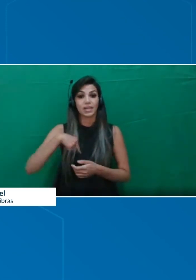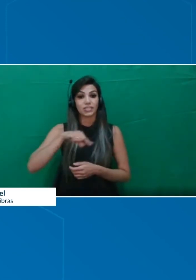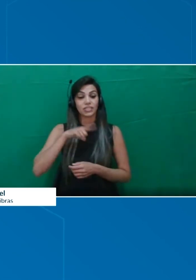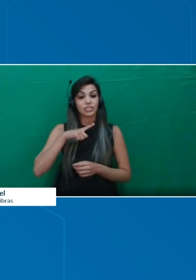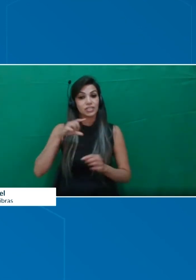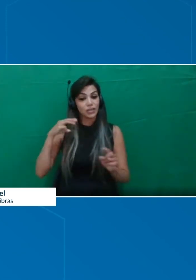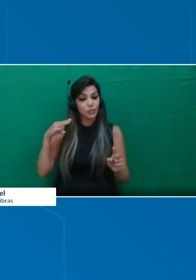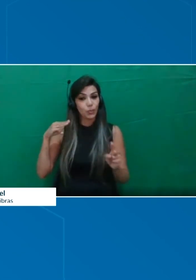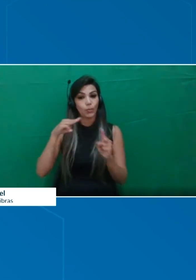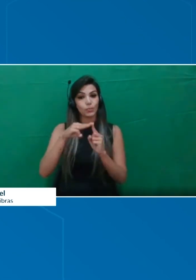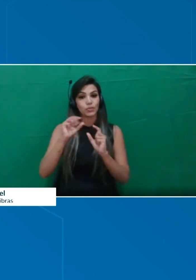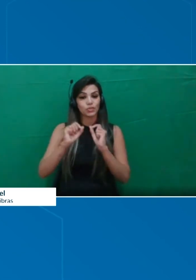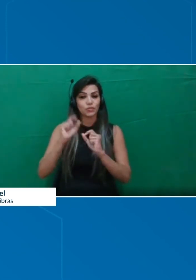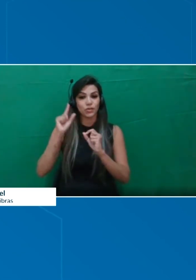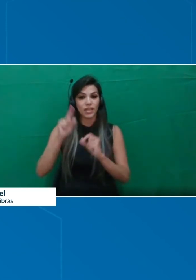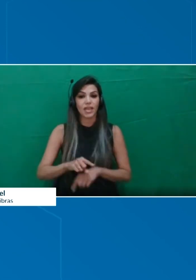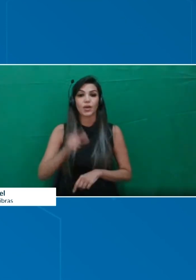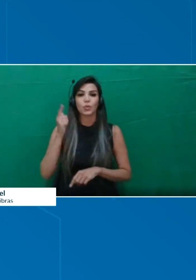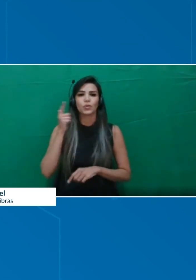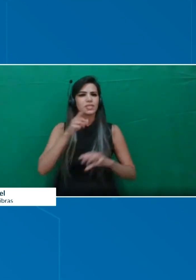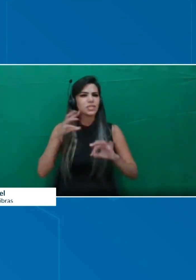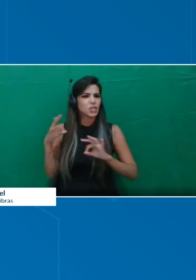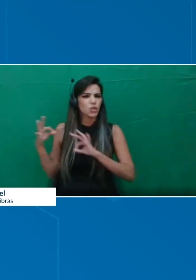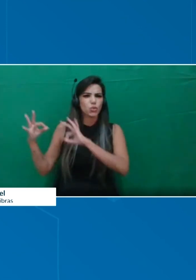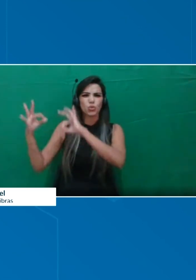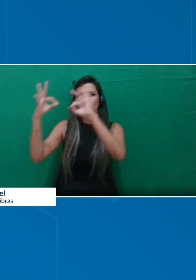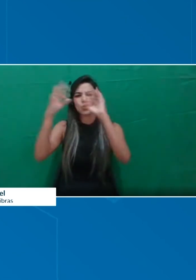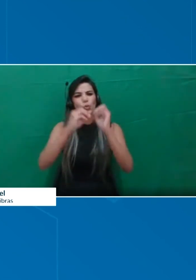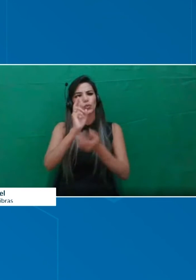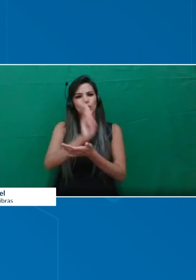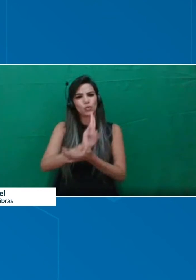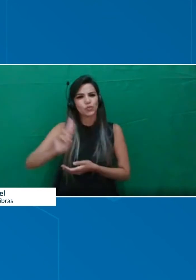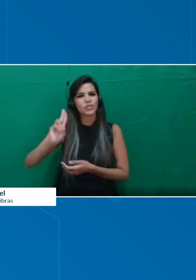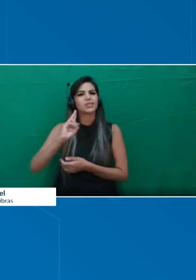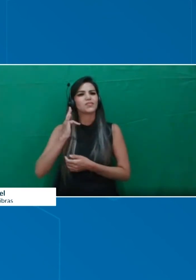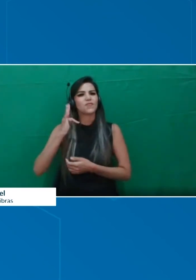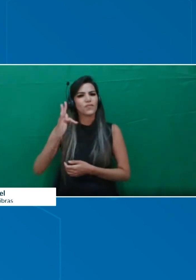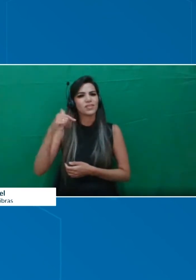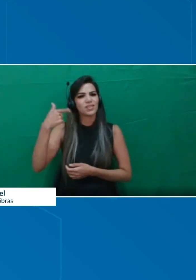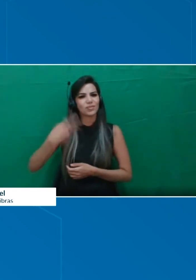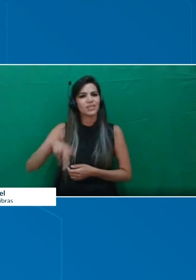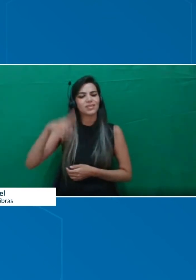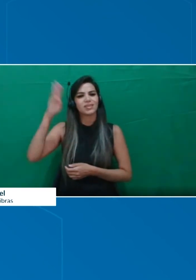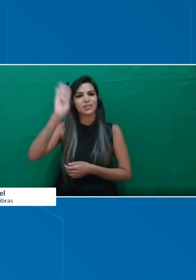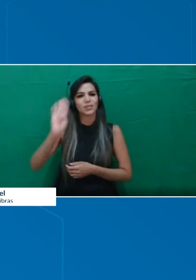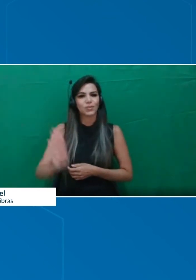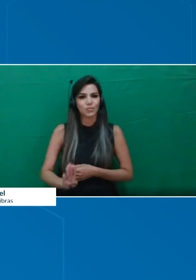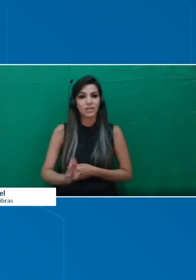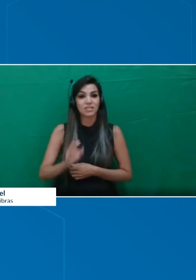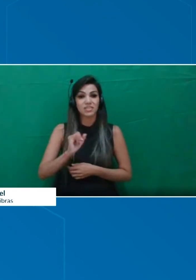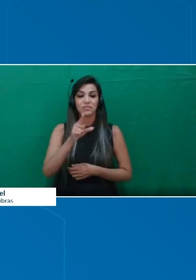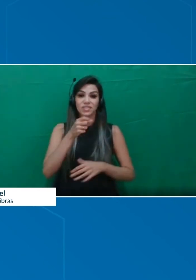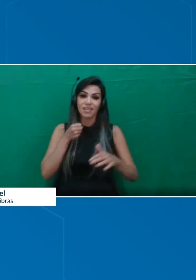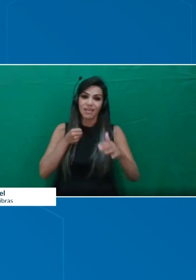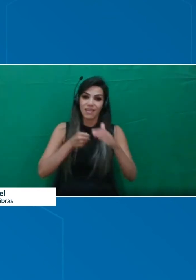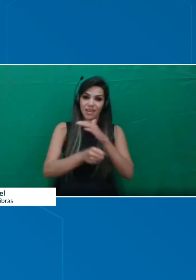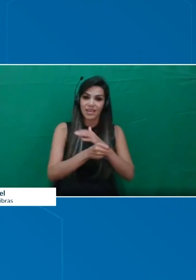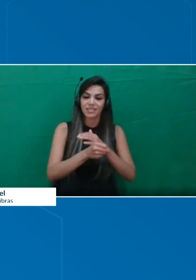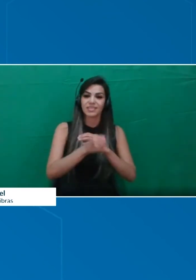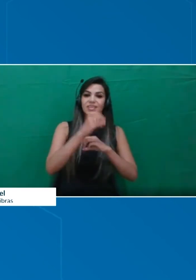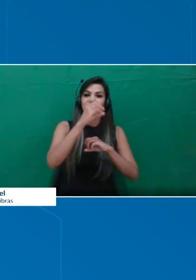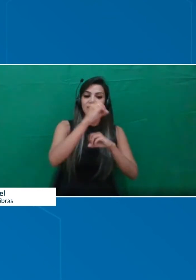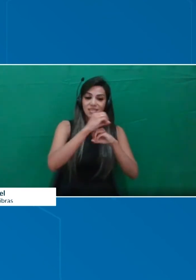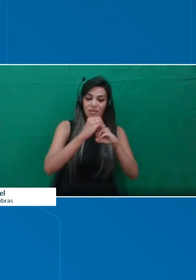da Andifes é colocar todas as federais. Então, você entra na UFG e ganha a possibilidade de fazer disciplinas